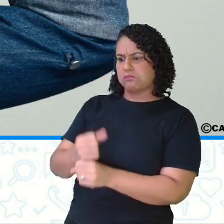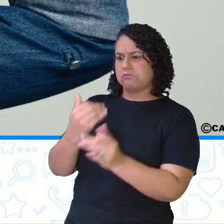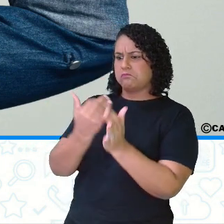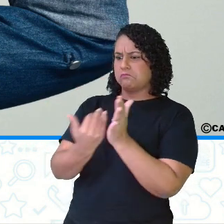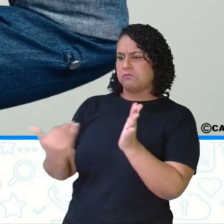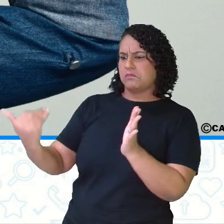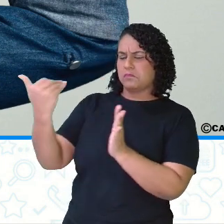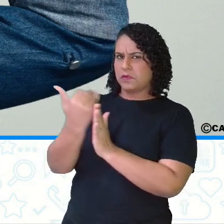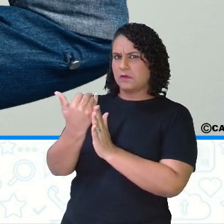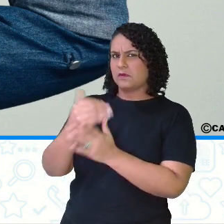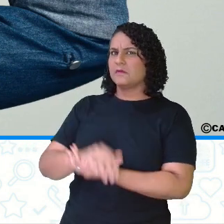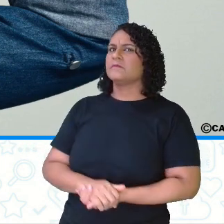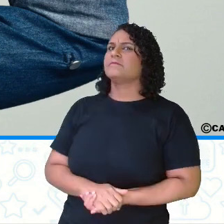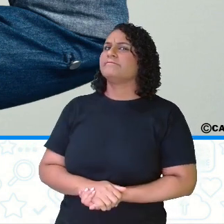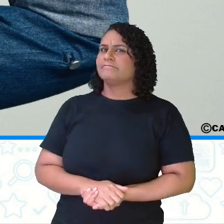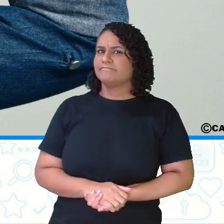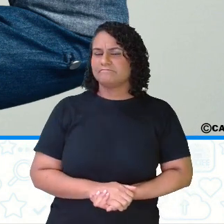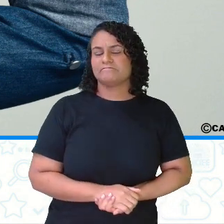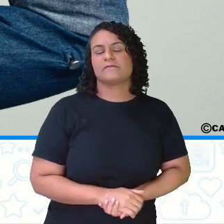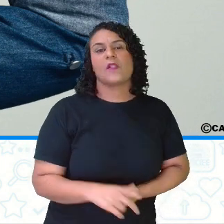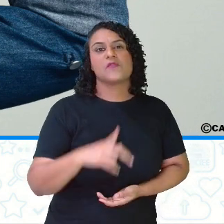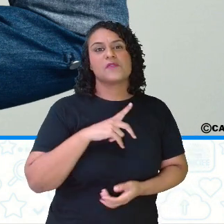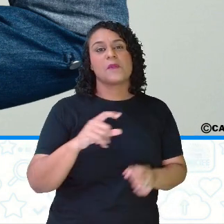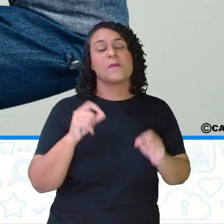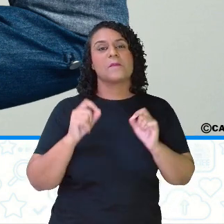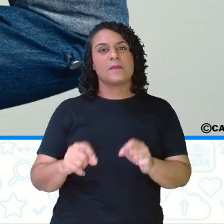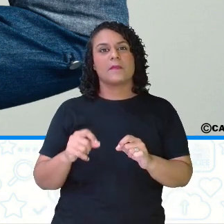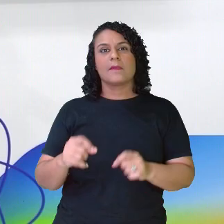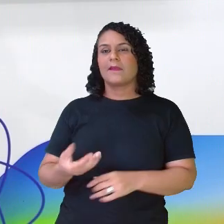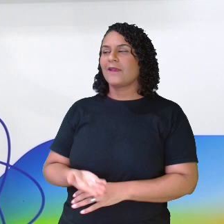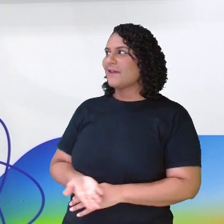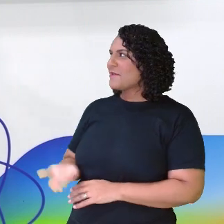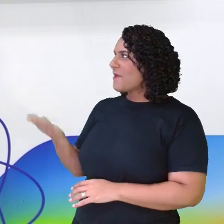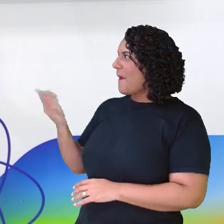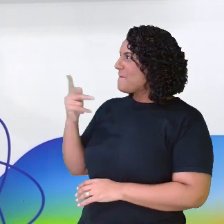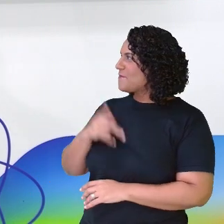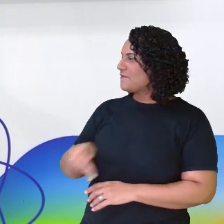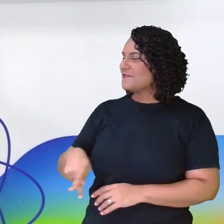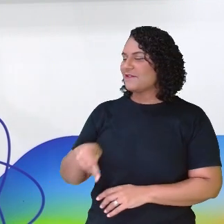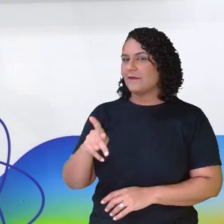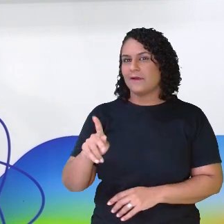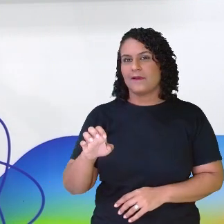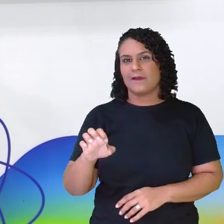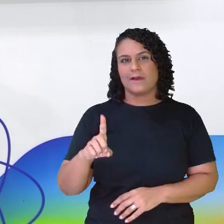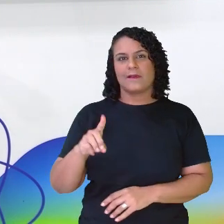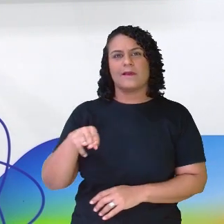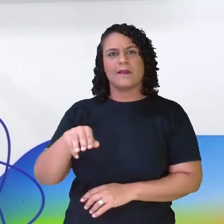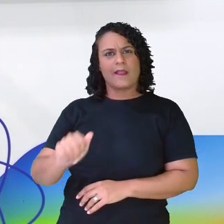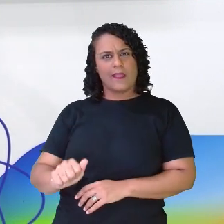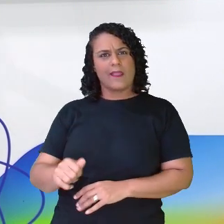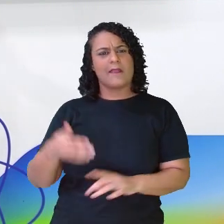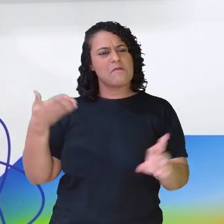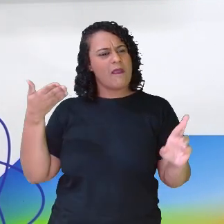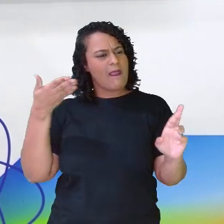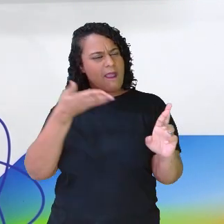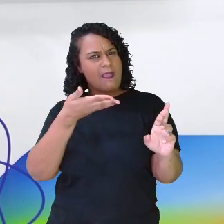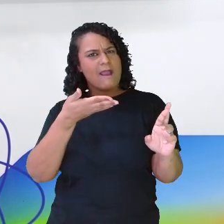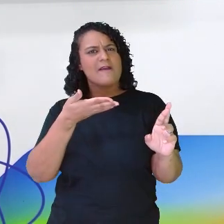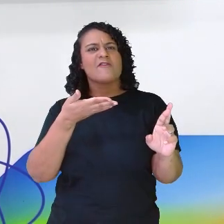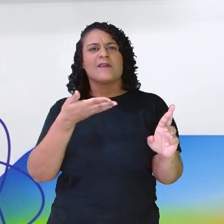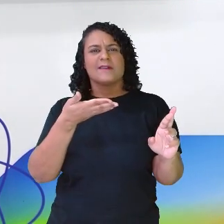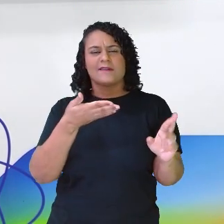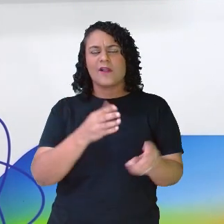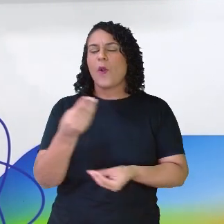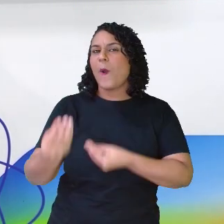Aproveitar mais um espaço aqui, aí nós temos aqui um lugar de fala da professora Kedma. Como é que a professora Kedma, de repente, visualiza